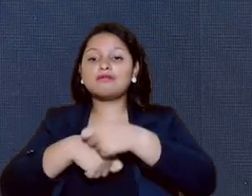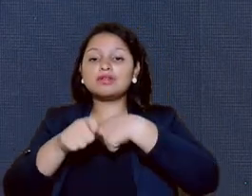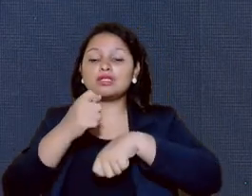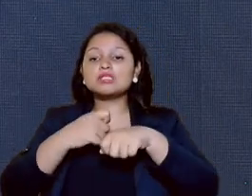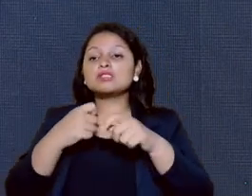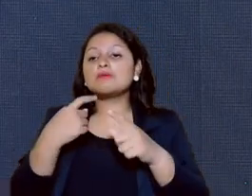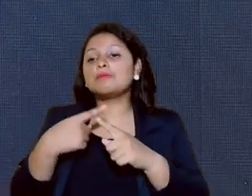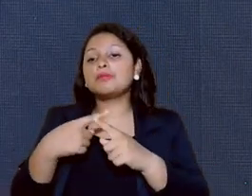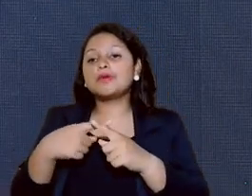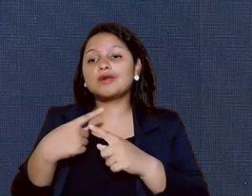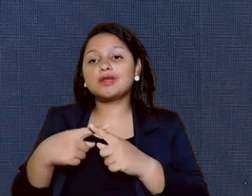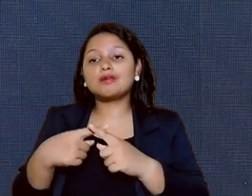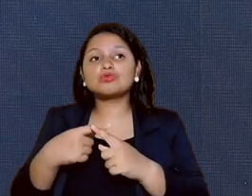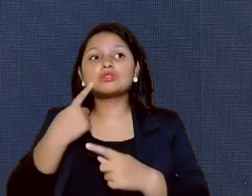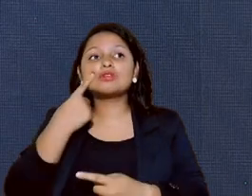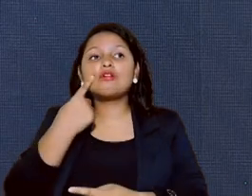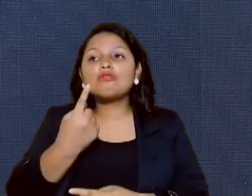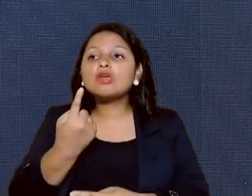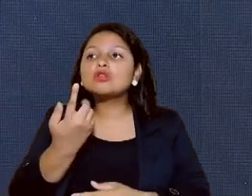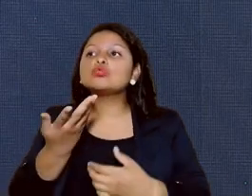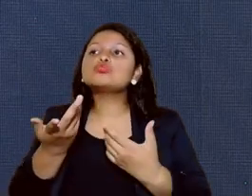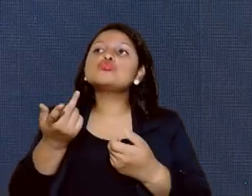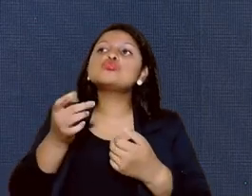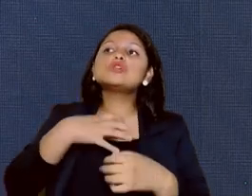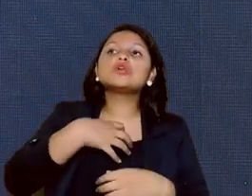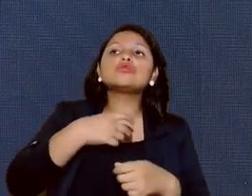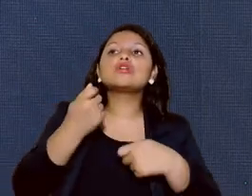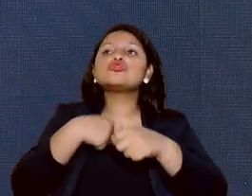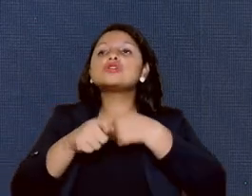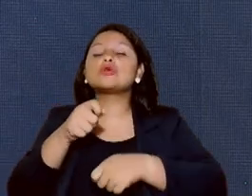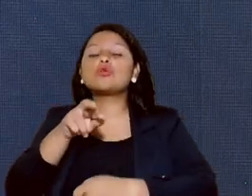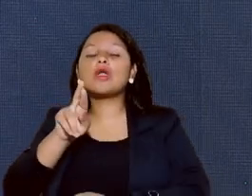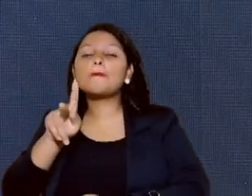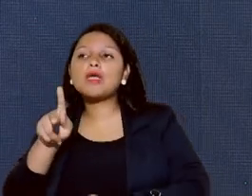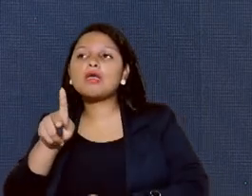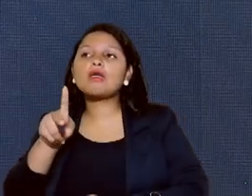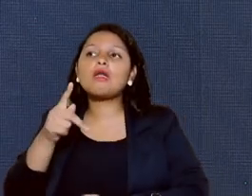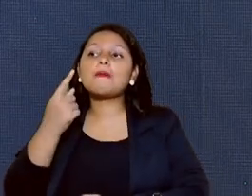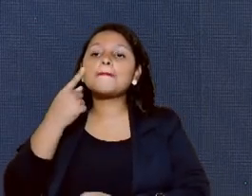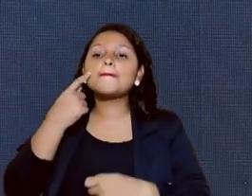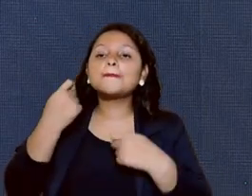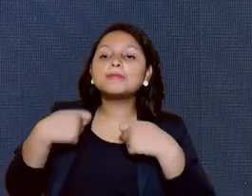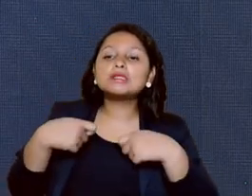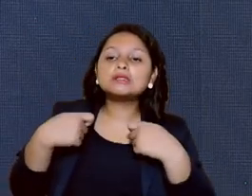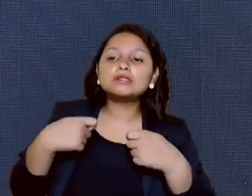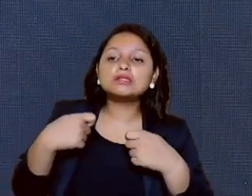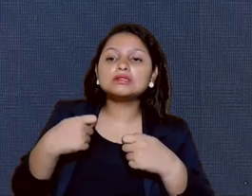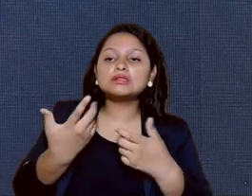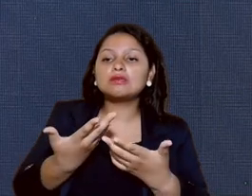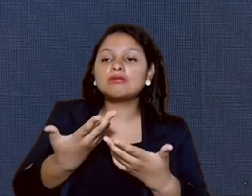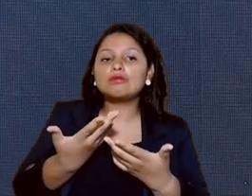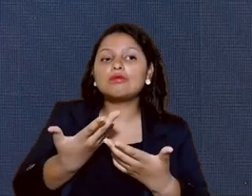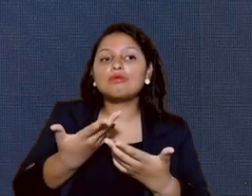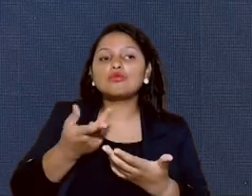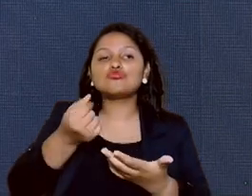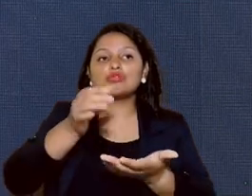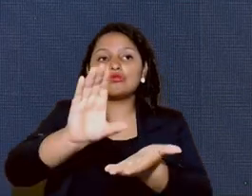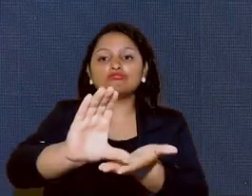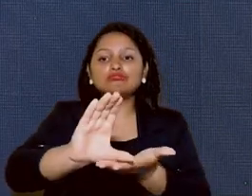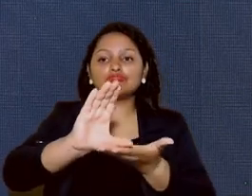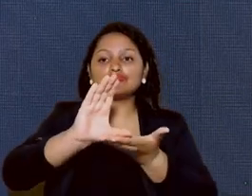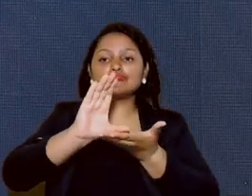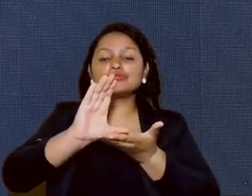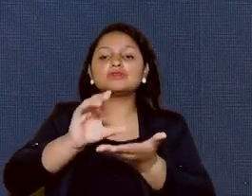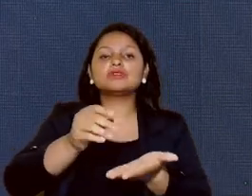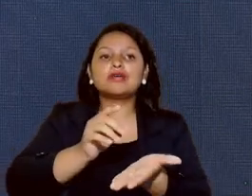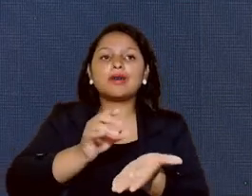é você tá vendo lá no seu sistema gestão no teu RP que você aprendizado é tomar um capital de giro para fechar tua folha de pagamento